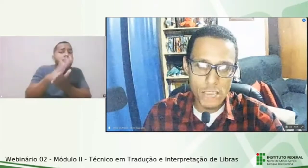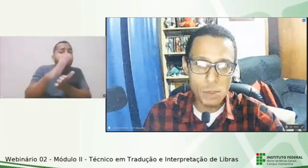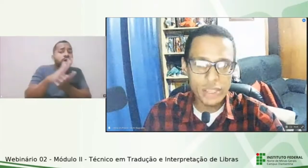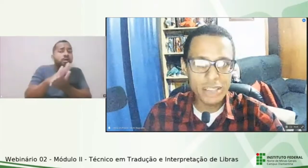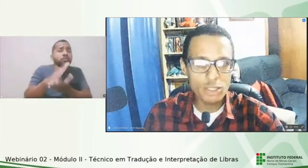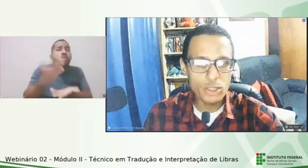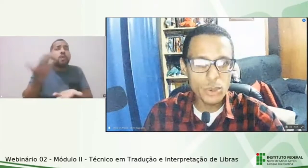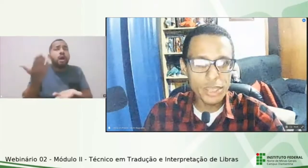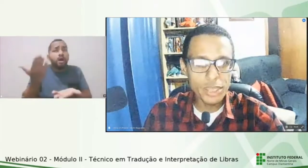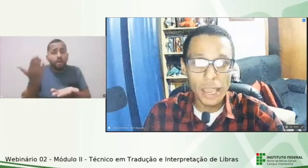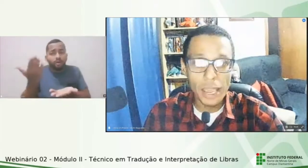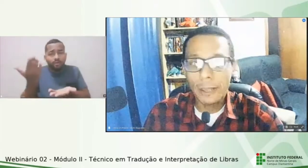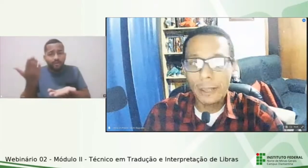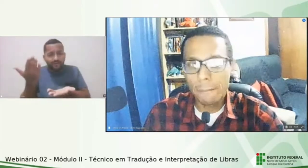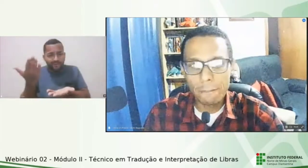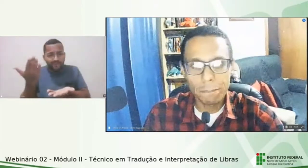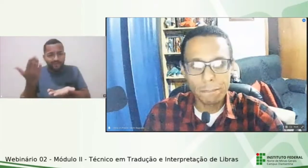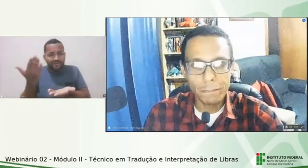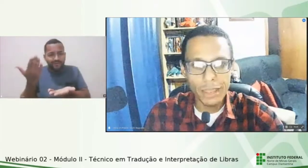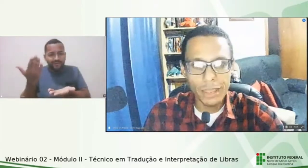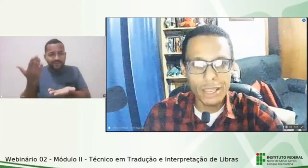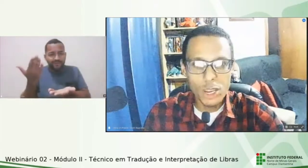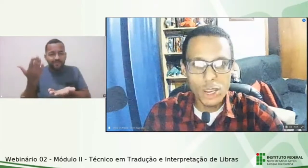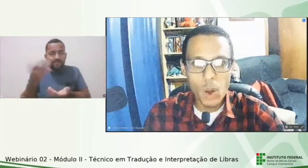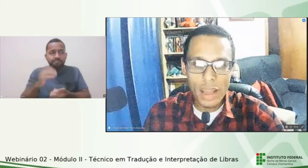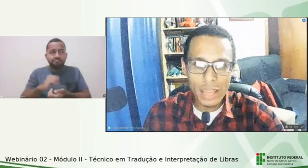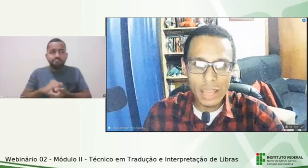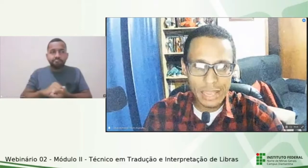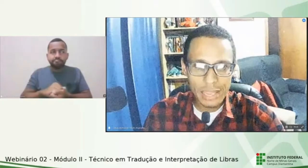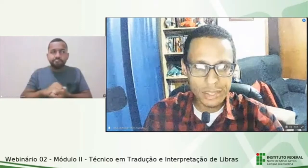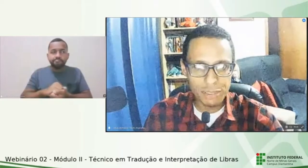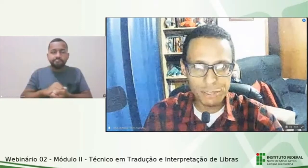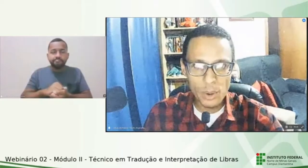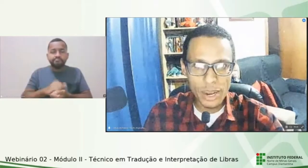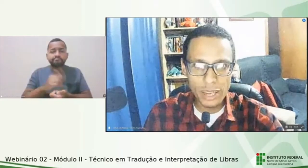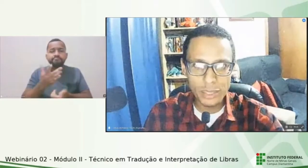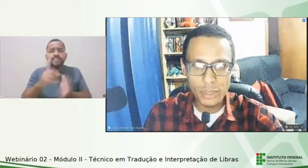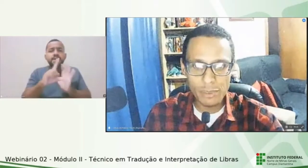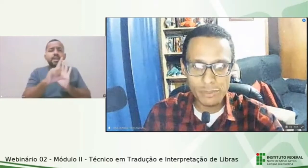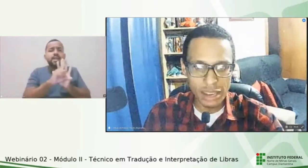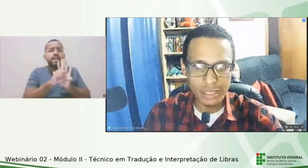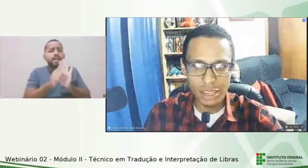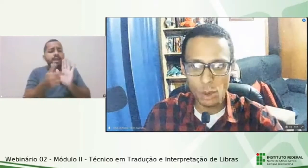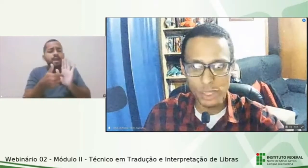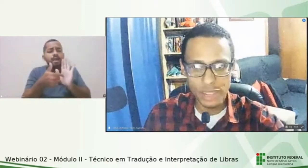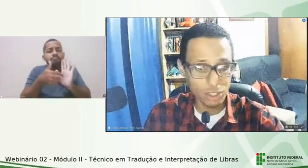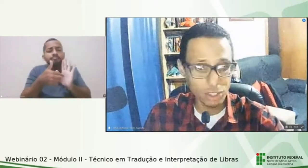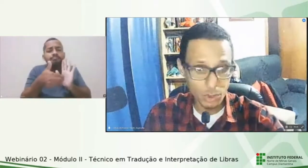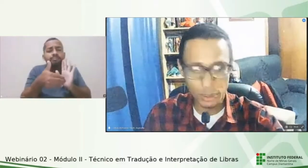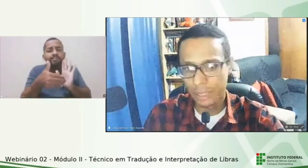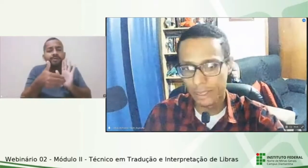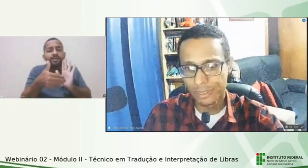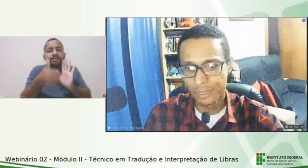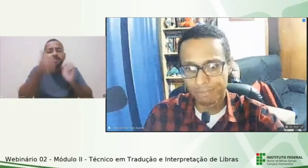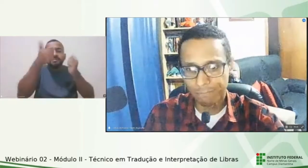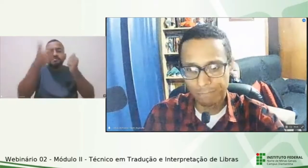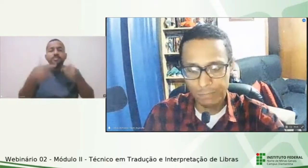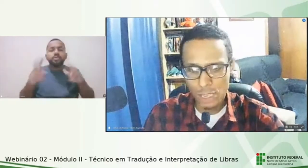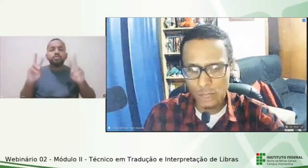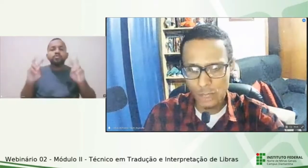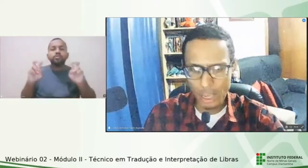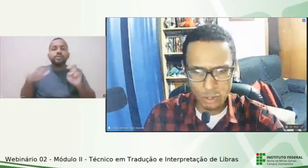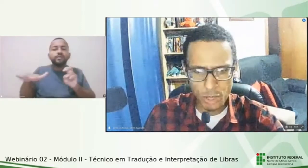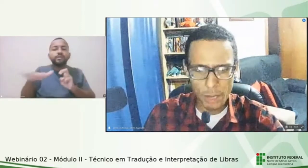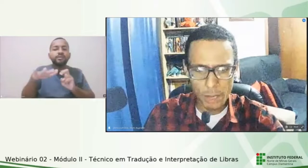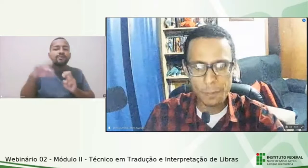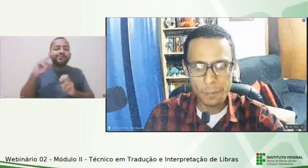que a comunidade surda tem, né? Qual é a lei que está vigorando que fala da comunidade surda?